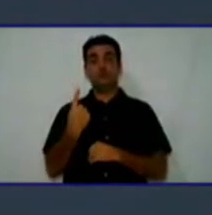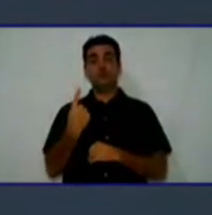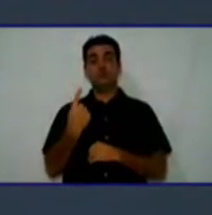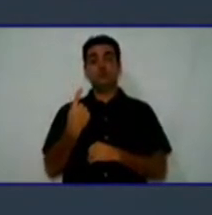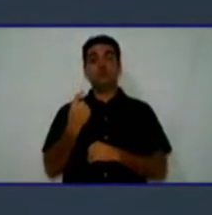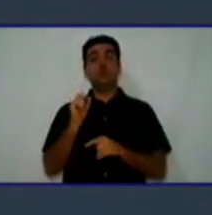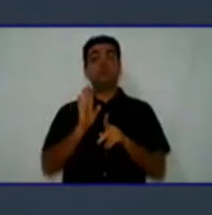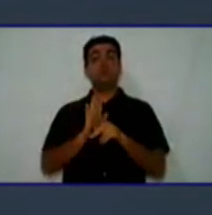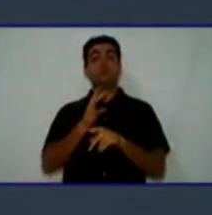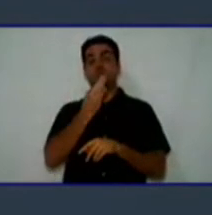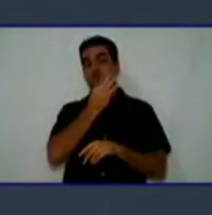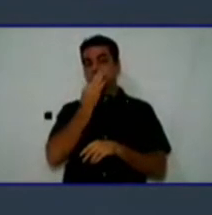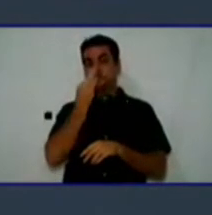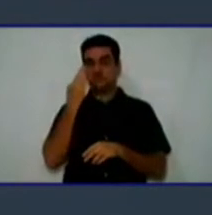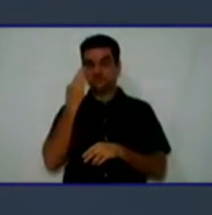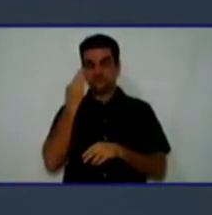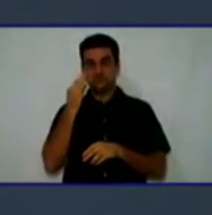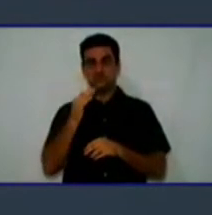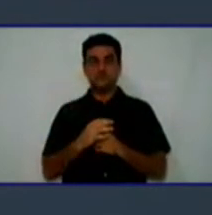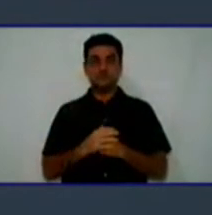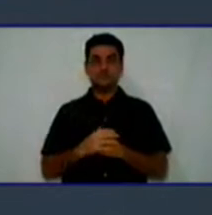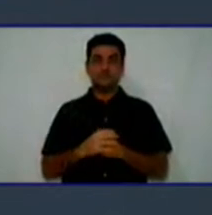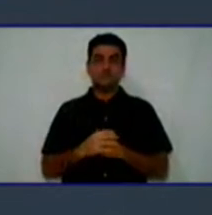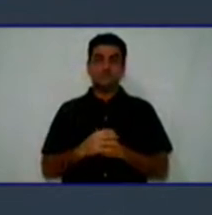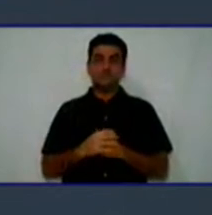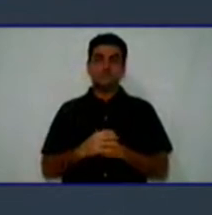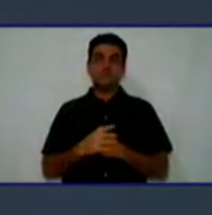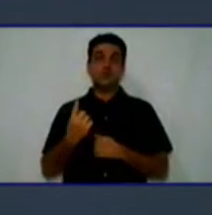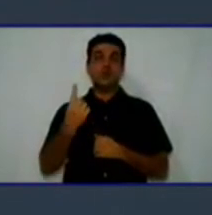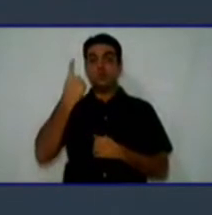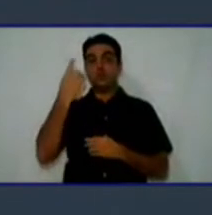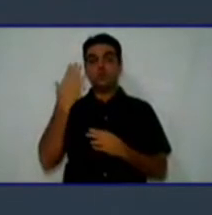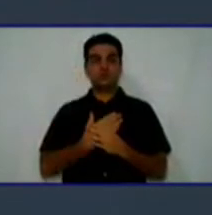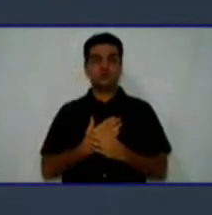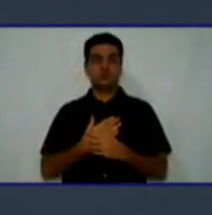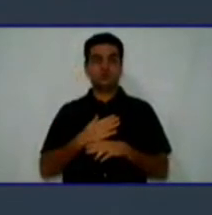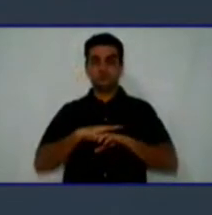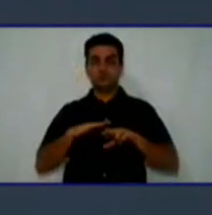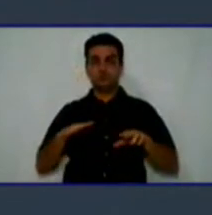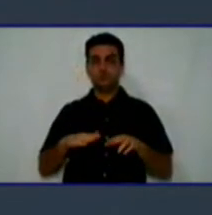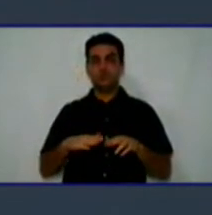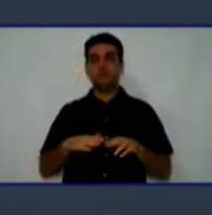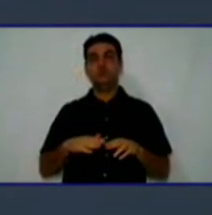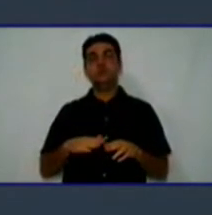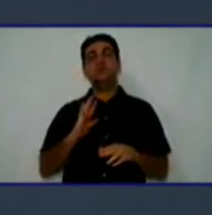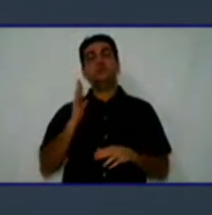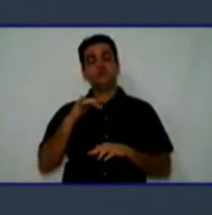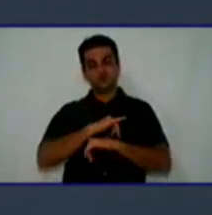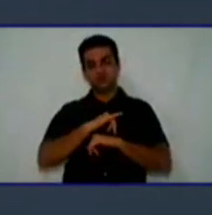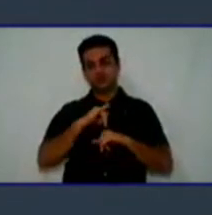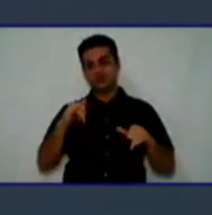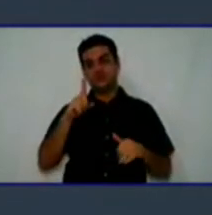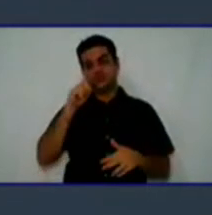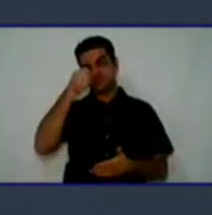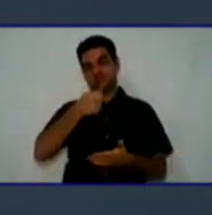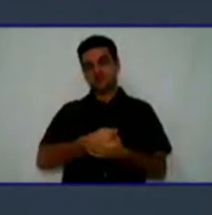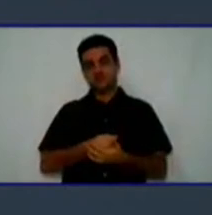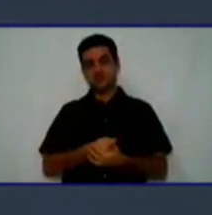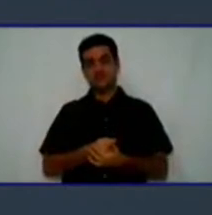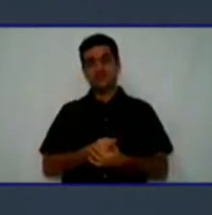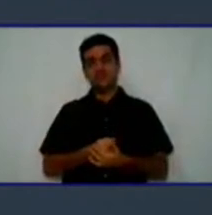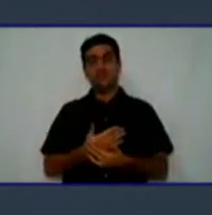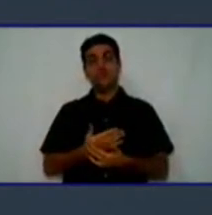do ministro Tarcísio Vieira de Carvalho Neto, com um único processo, já previamente divulgada a decisão de